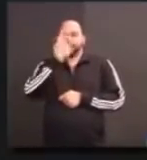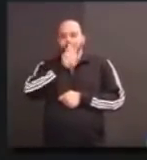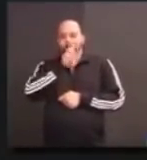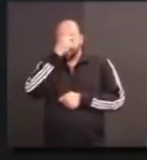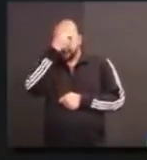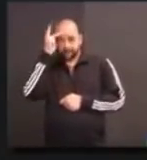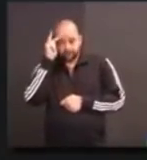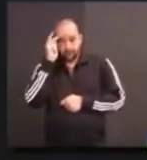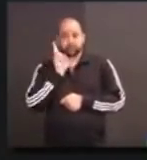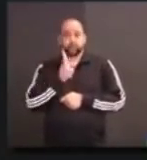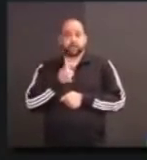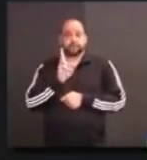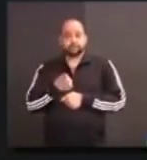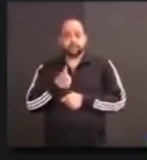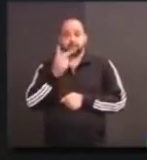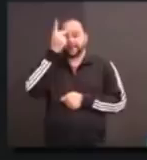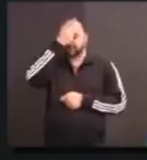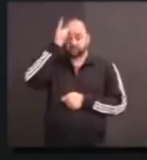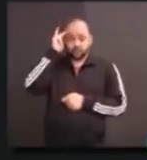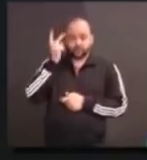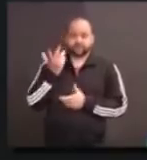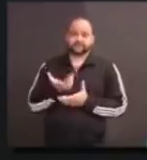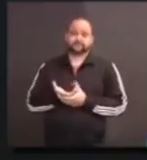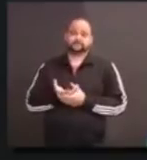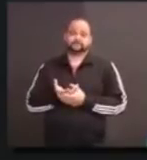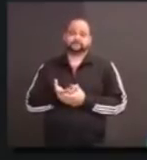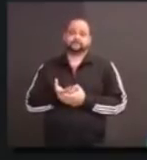para 2.000 pessoas,